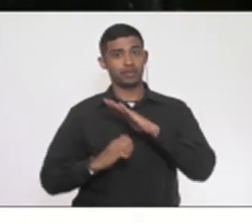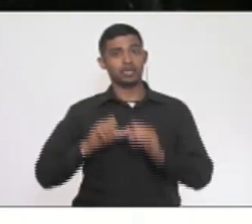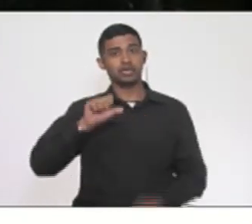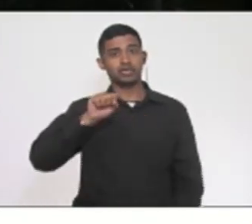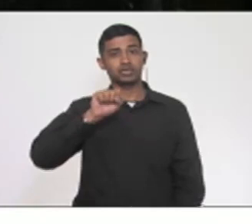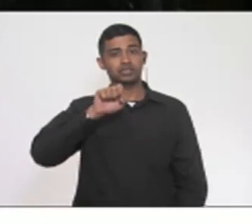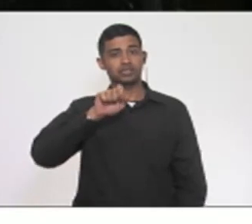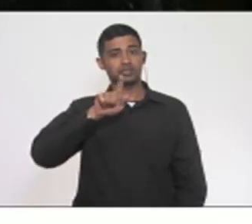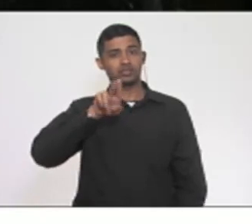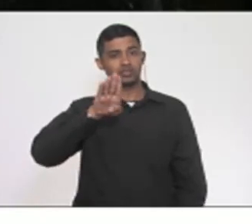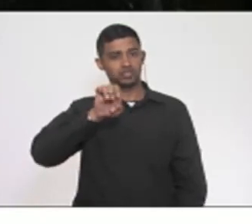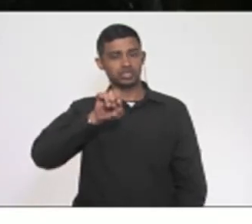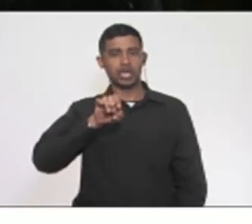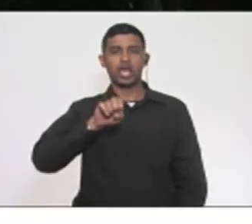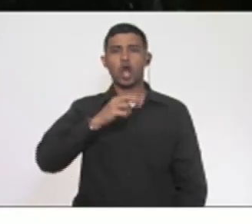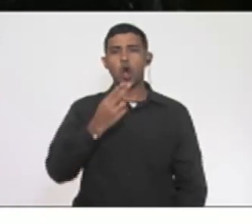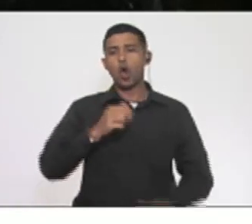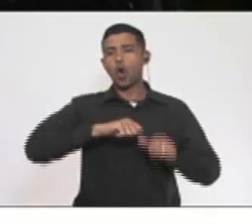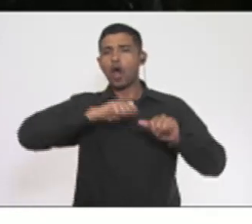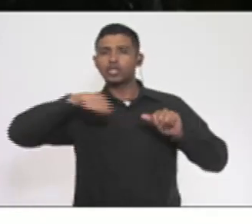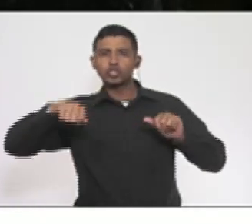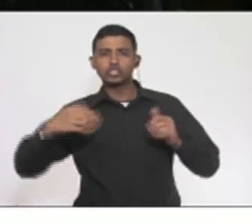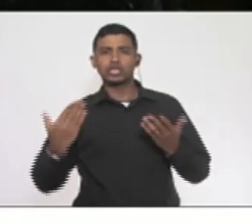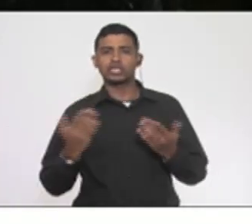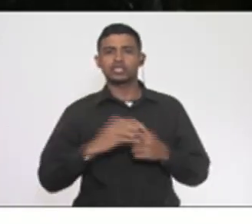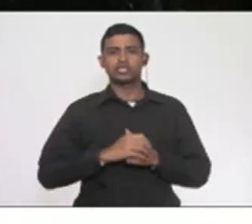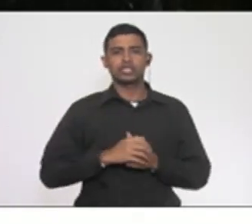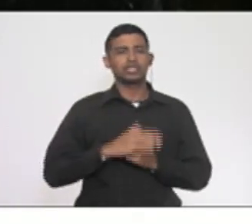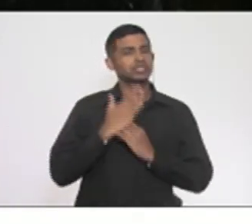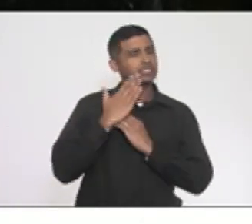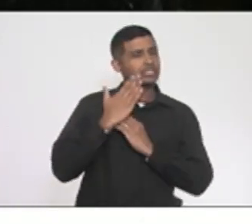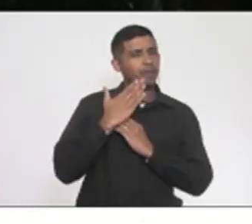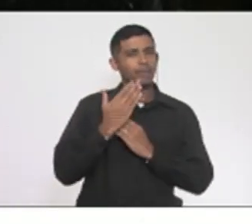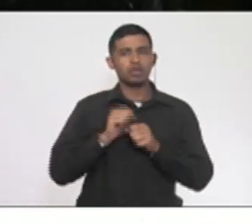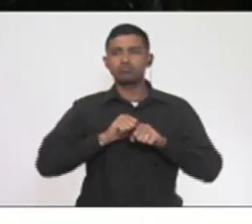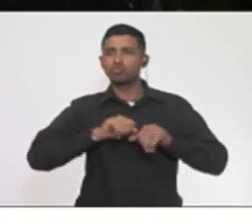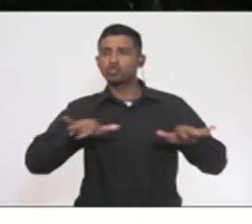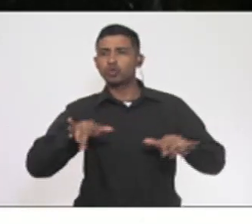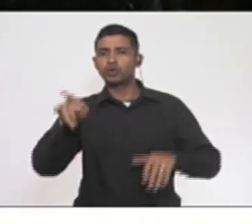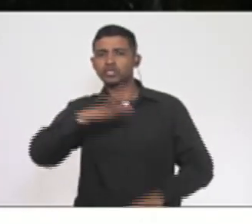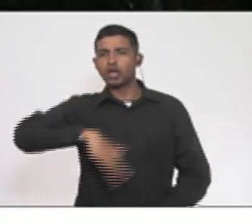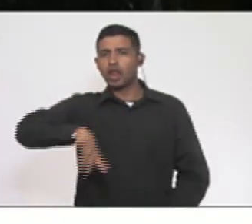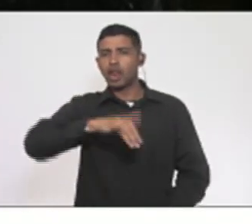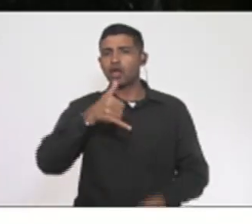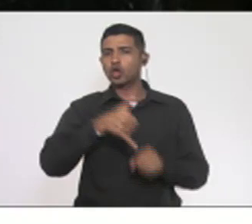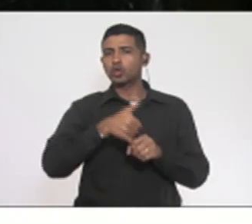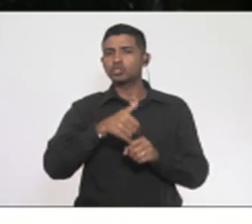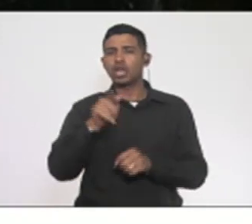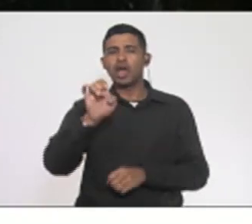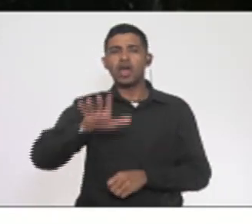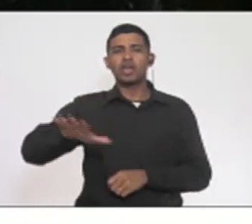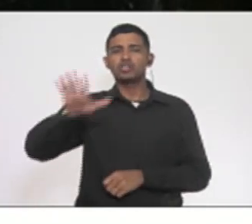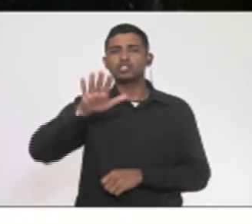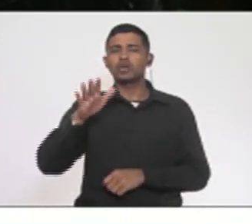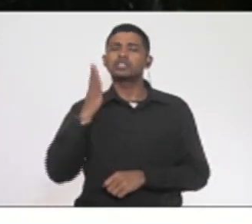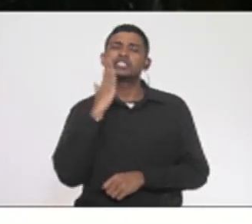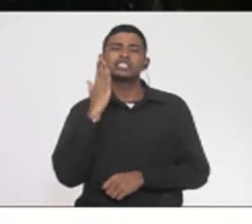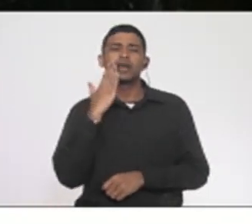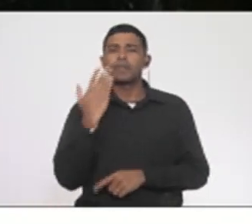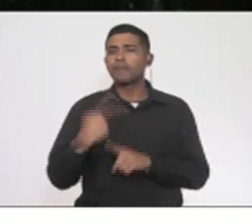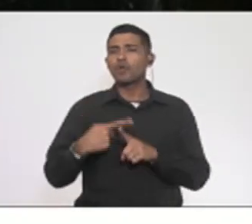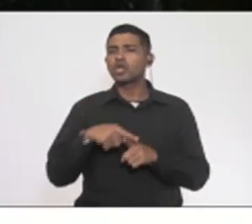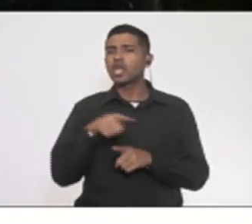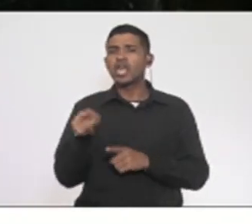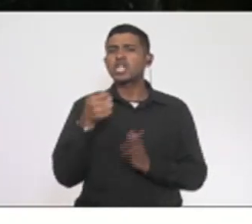desse grupamento ou associação de distribuição desses postos de combustível naquela região, para entender por que eles cobram tão caro o